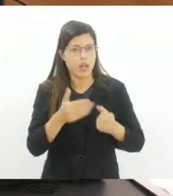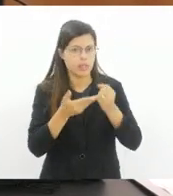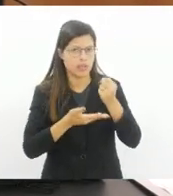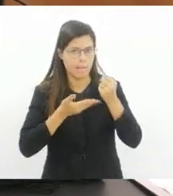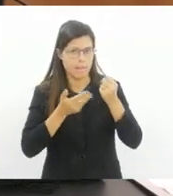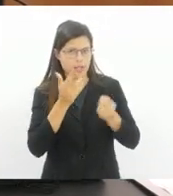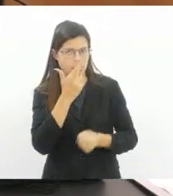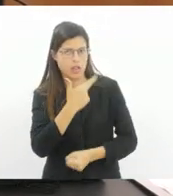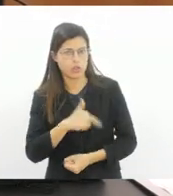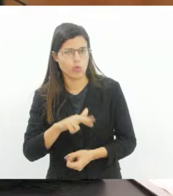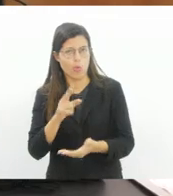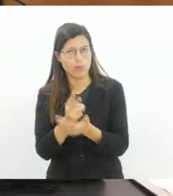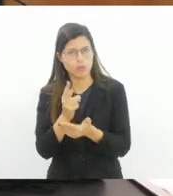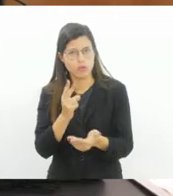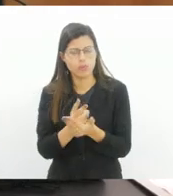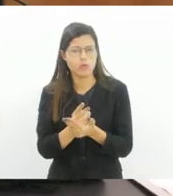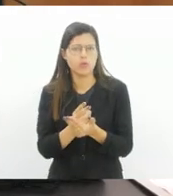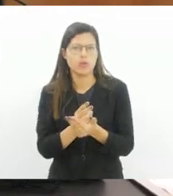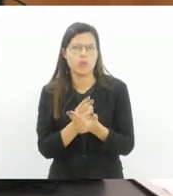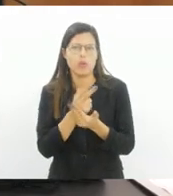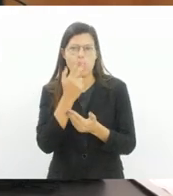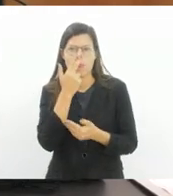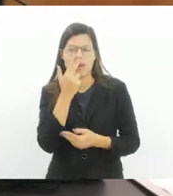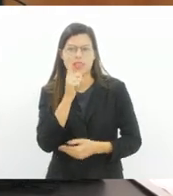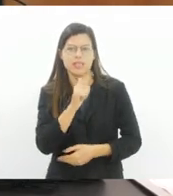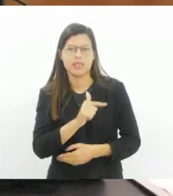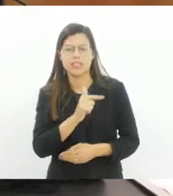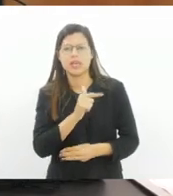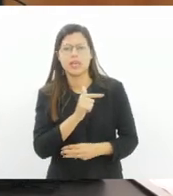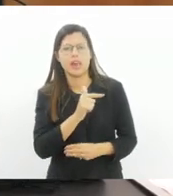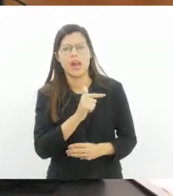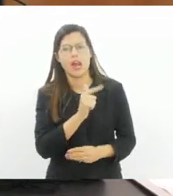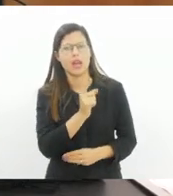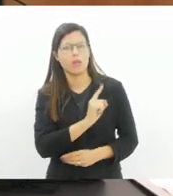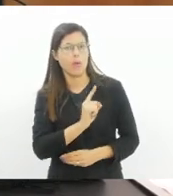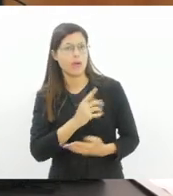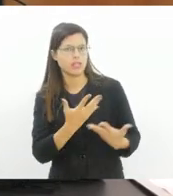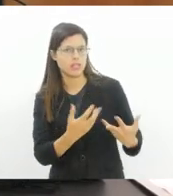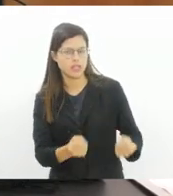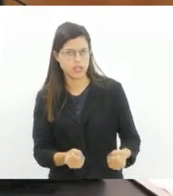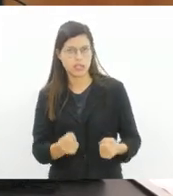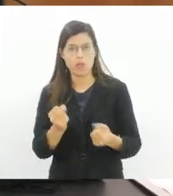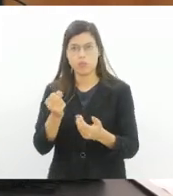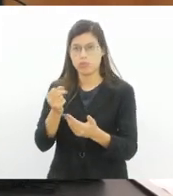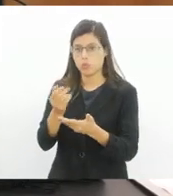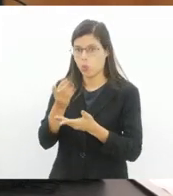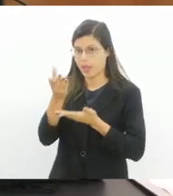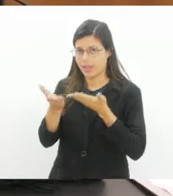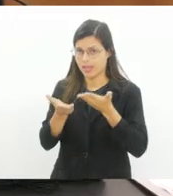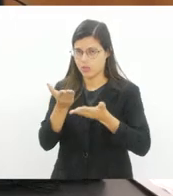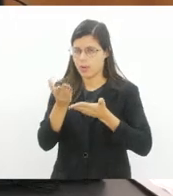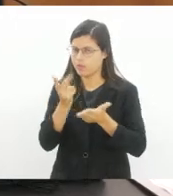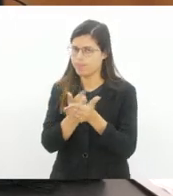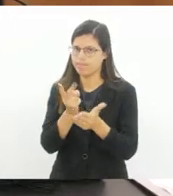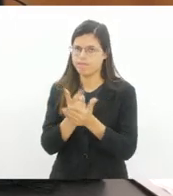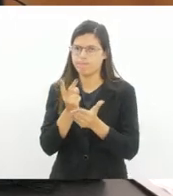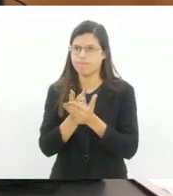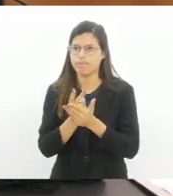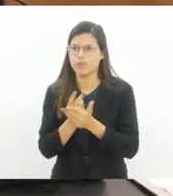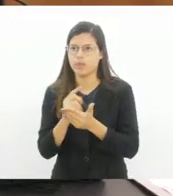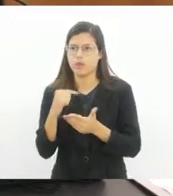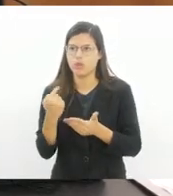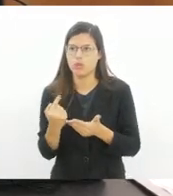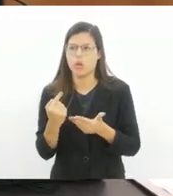continua. O negacionismo no atendimento continua. Então, a gente abre aqui a sessão